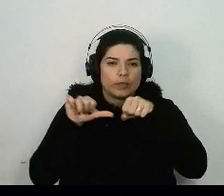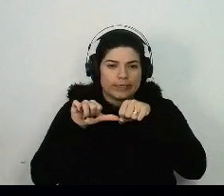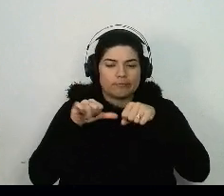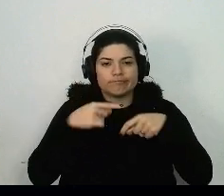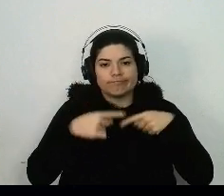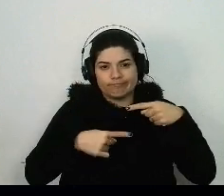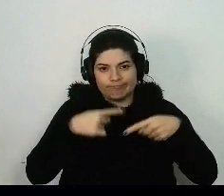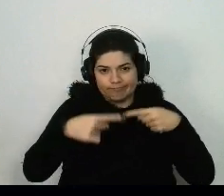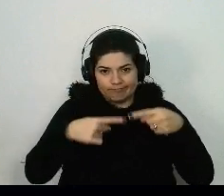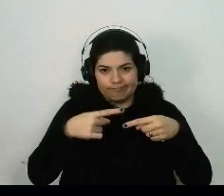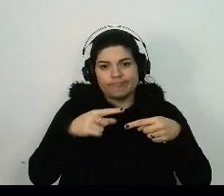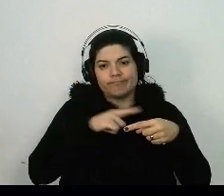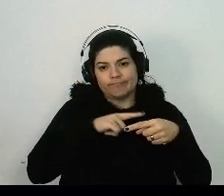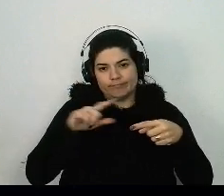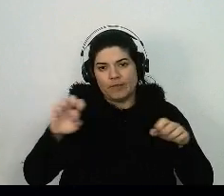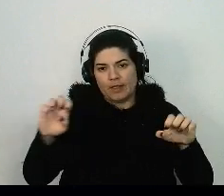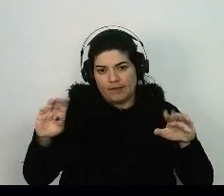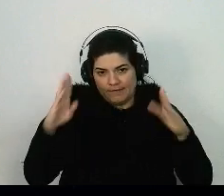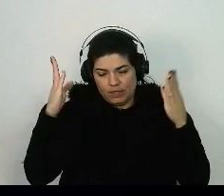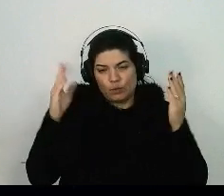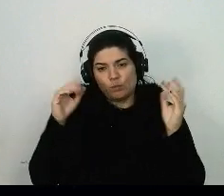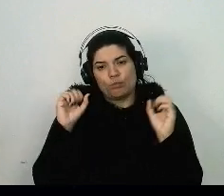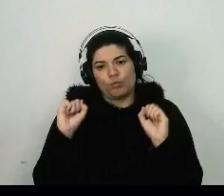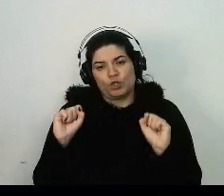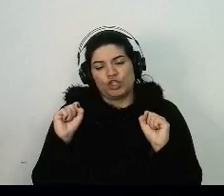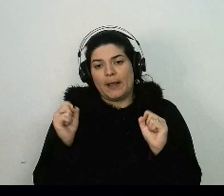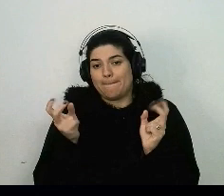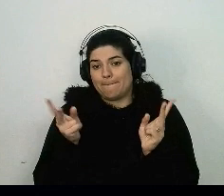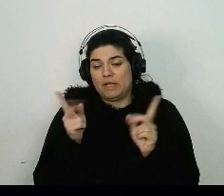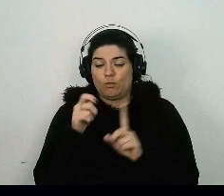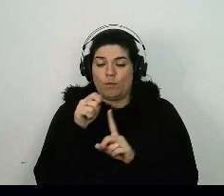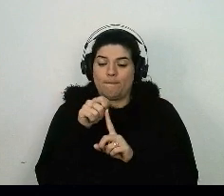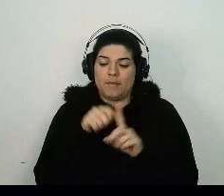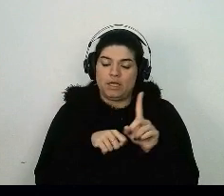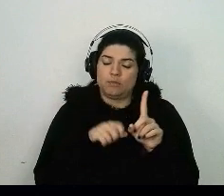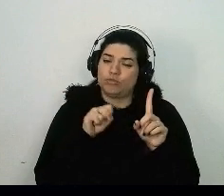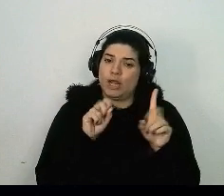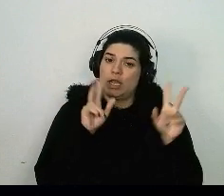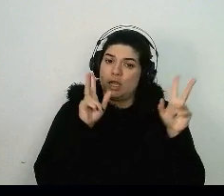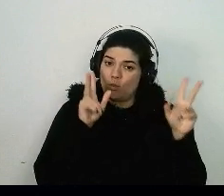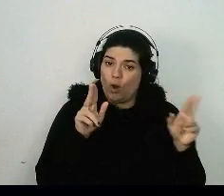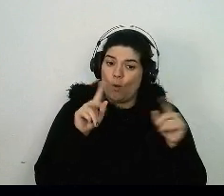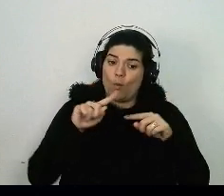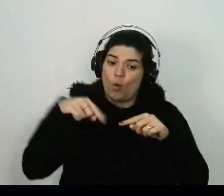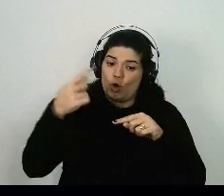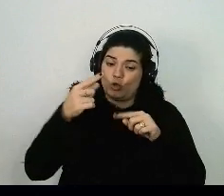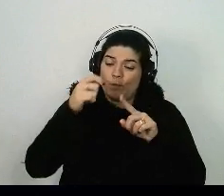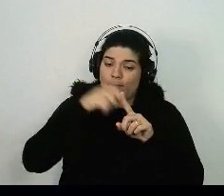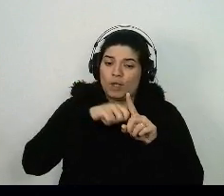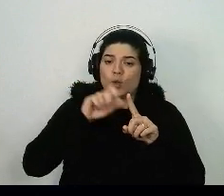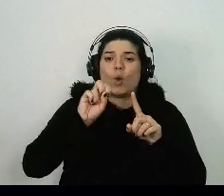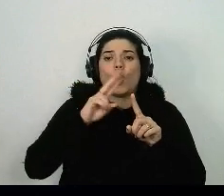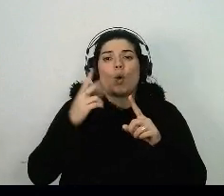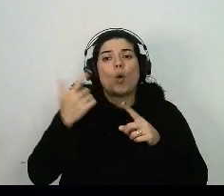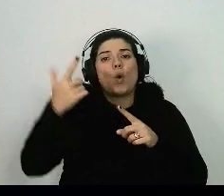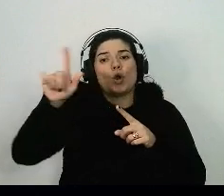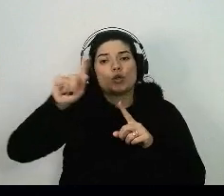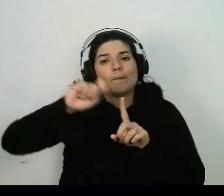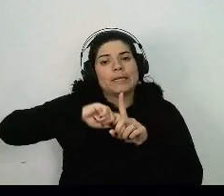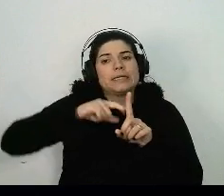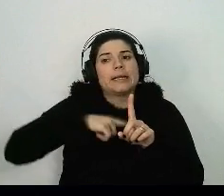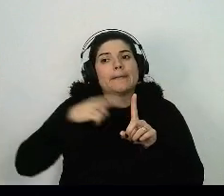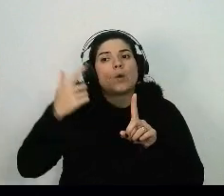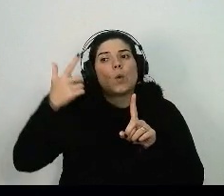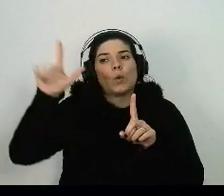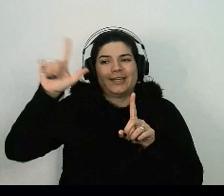últimos eventos, que podia ser, no mesmo mês, ele poderia ser igual ao mês seguinte, ou no mês seguinte poderia vir outras informações. Então,